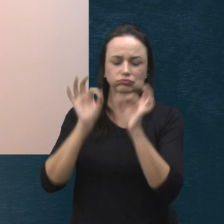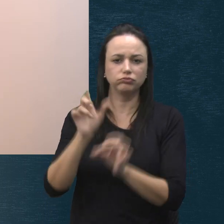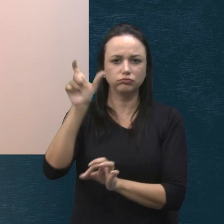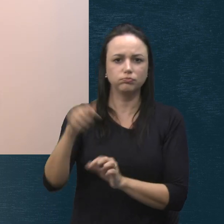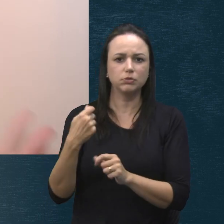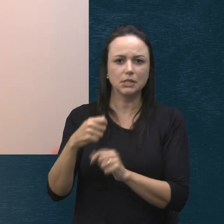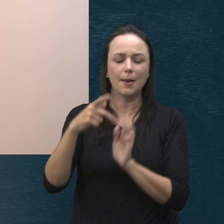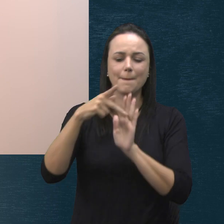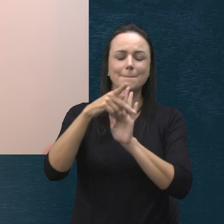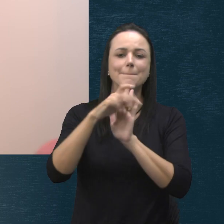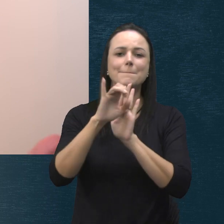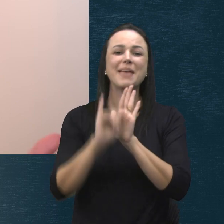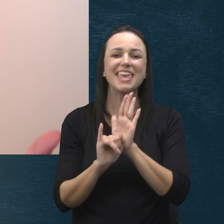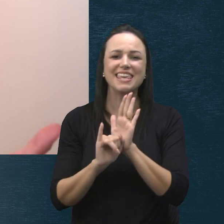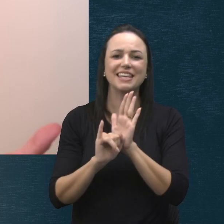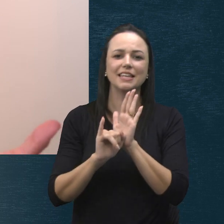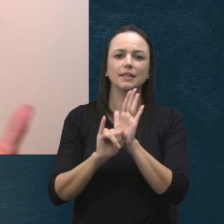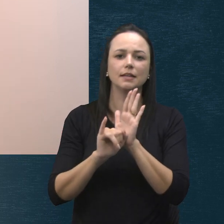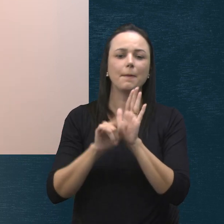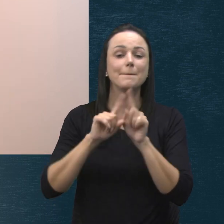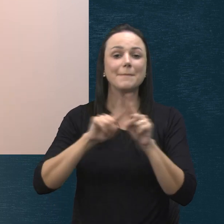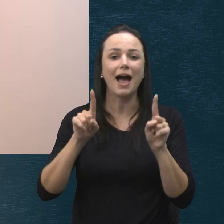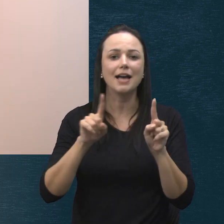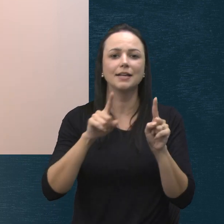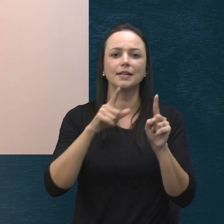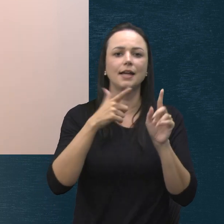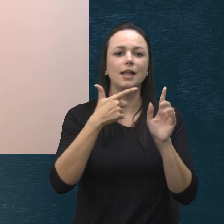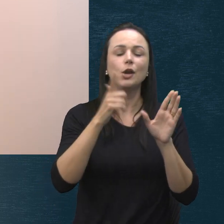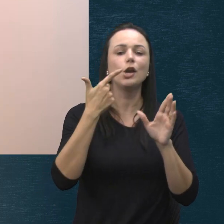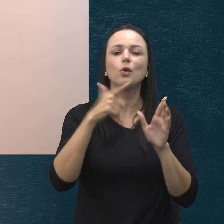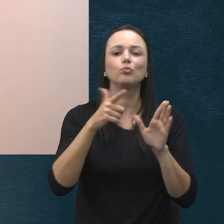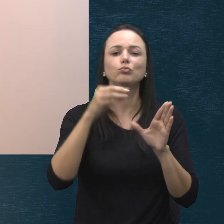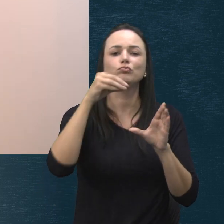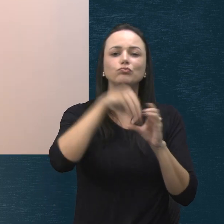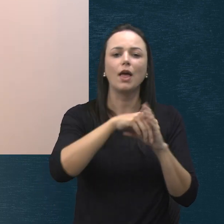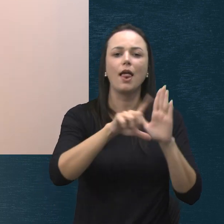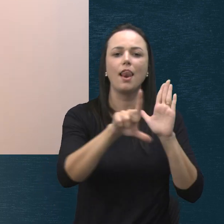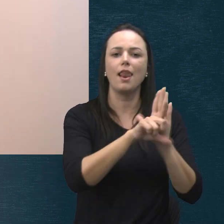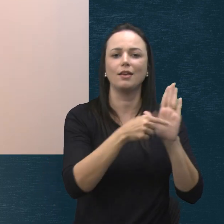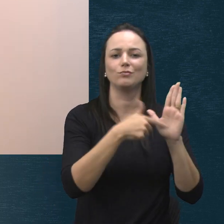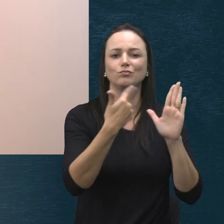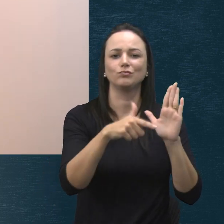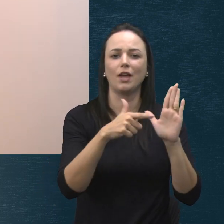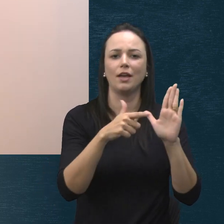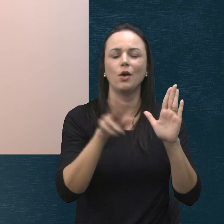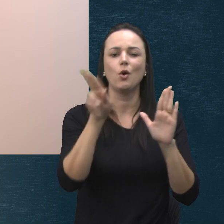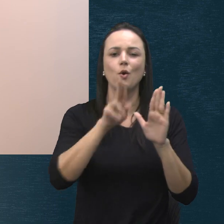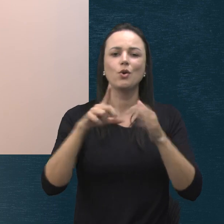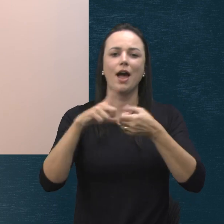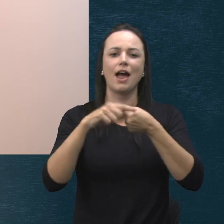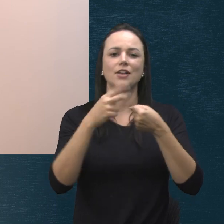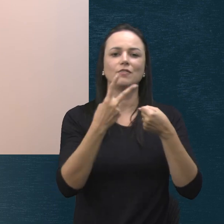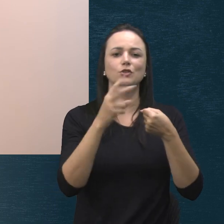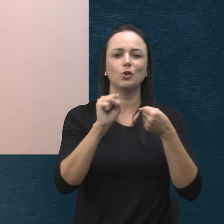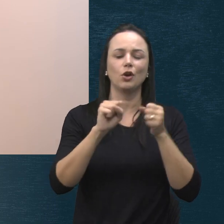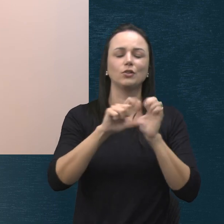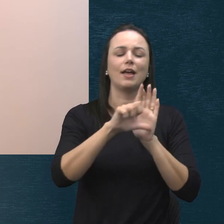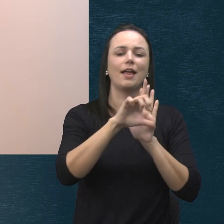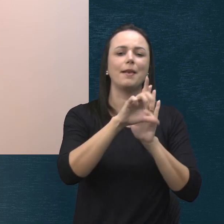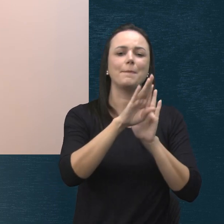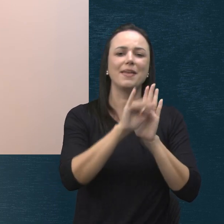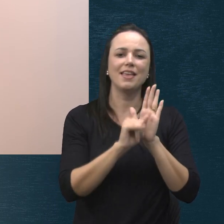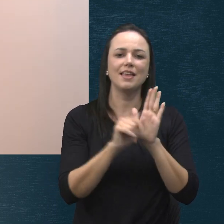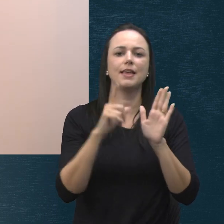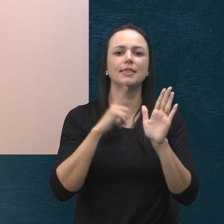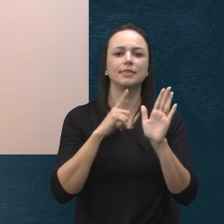individualizado, de um PEI. Mas não está na legislação, A gente usa aí o artigo 28 da LBI, que diz que tem direito a